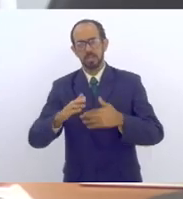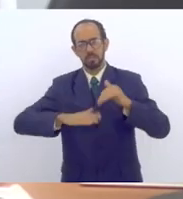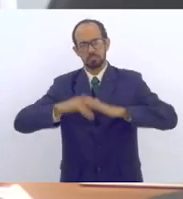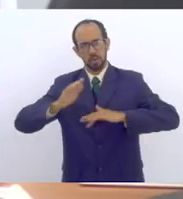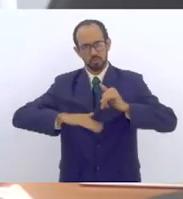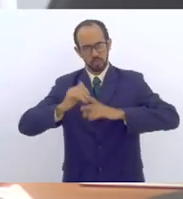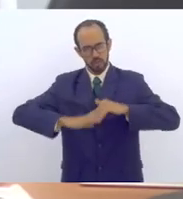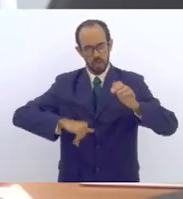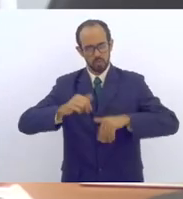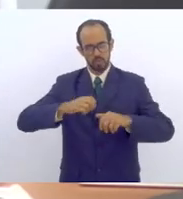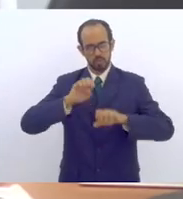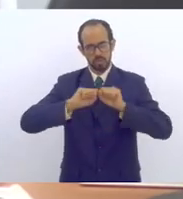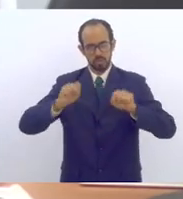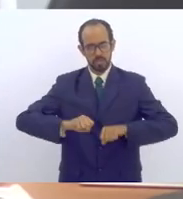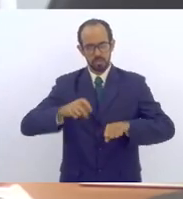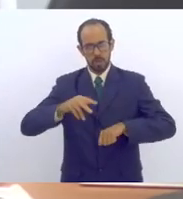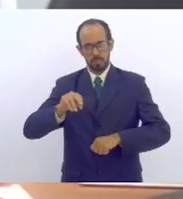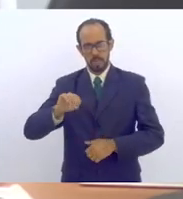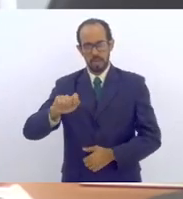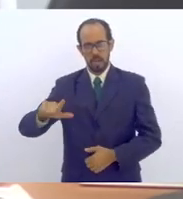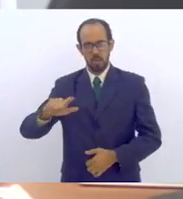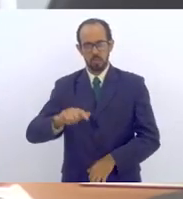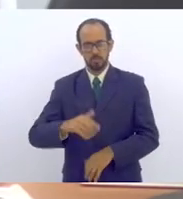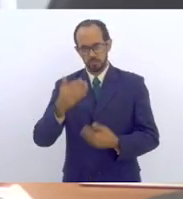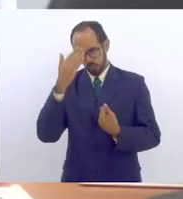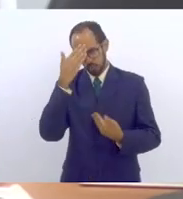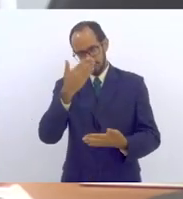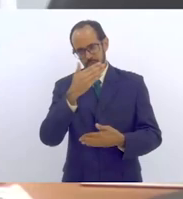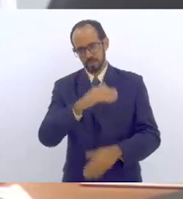obrigado pelos serviços prestados tá bom